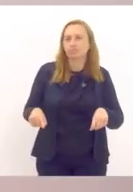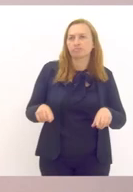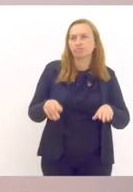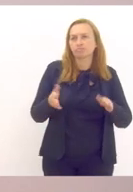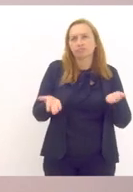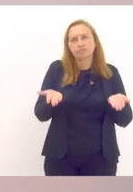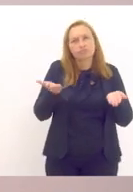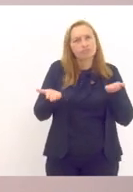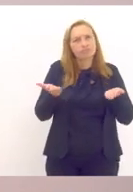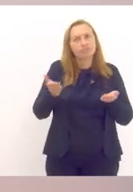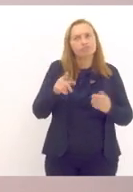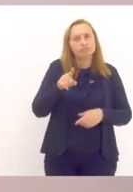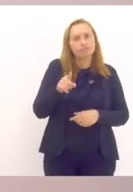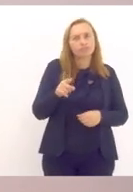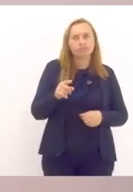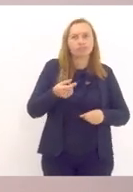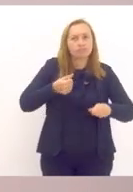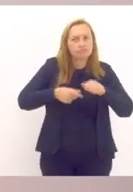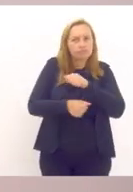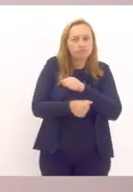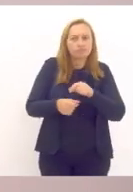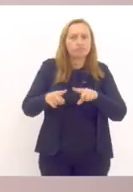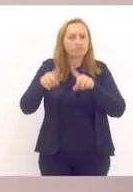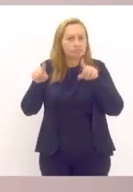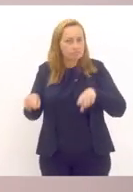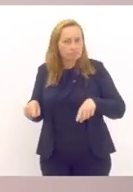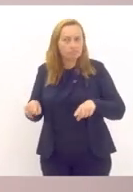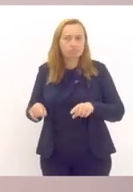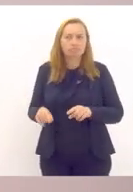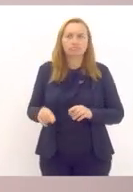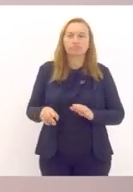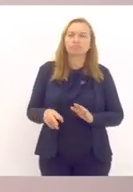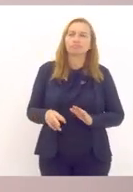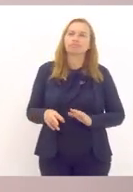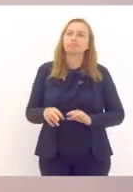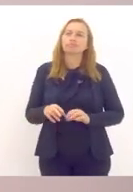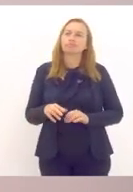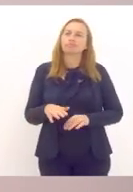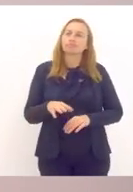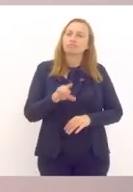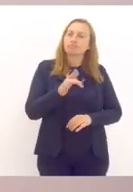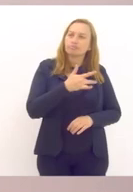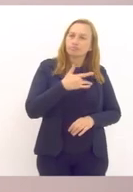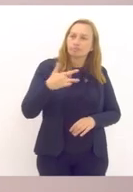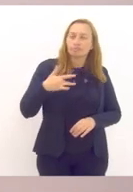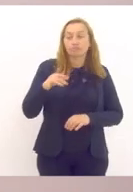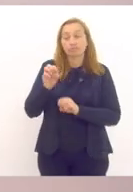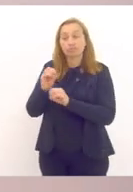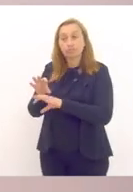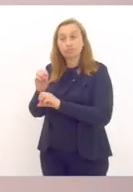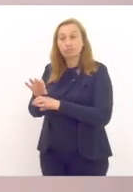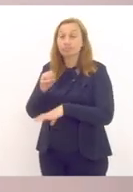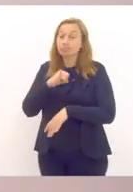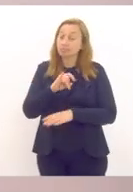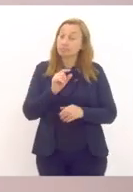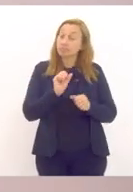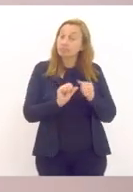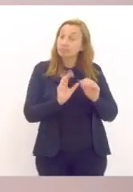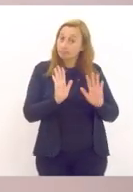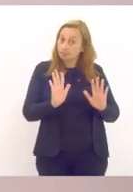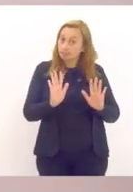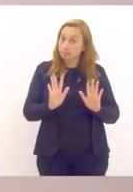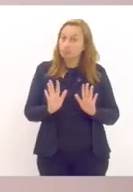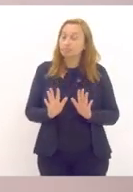Porque você faz investimento público dentro dos índices constitucionais de saúde e educação. Se você faz isso, então, assim,